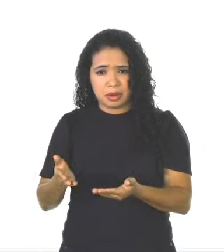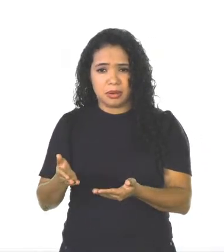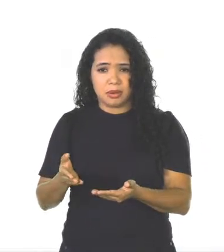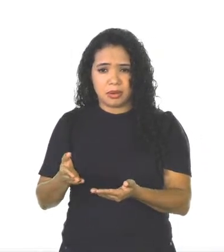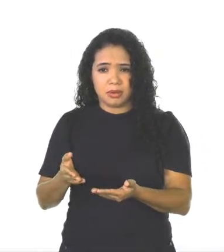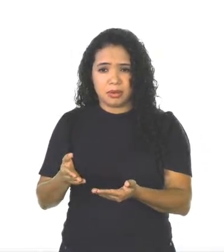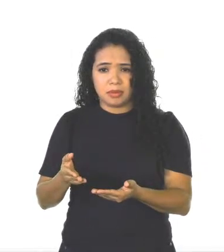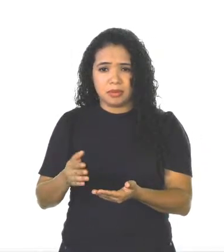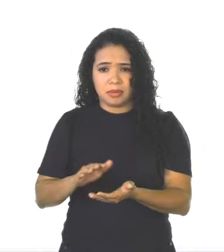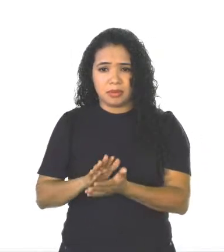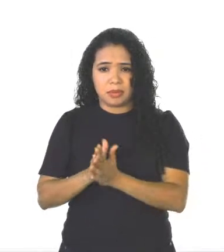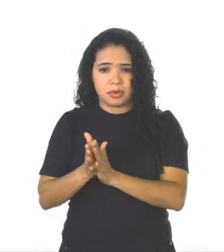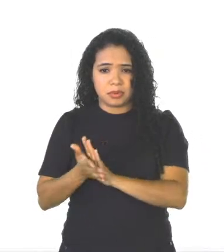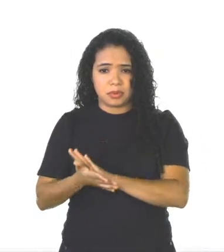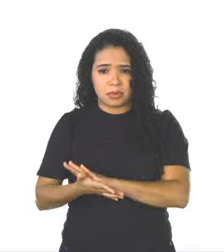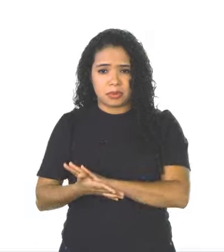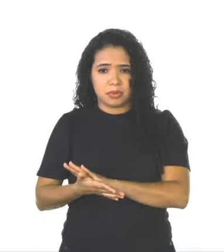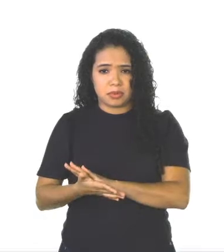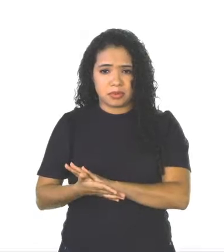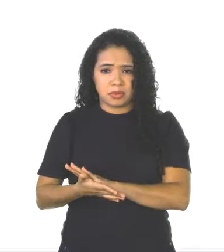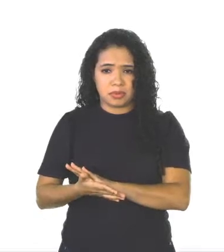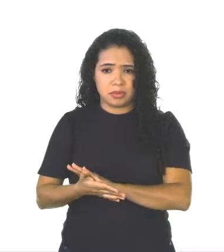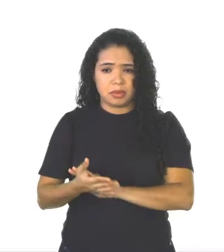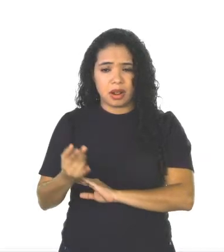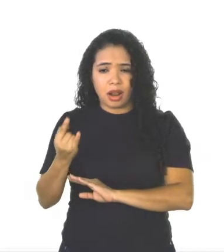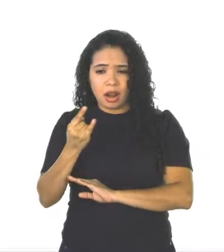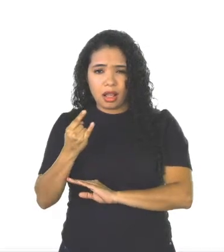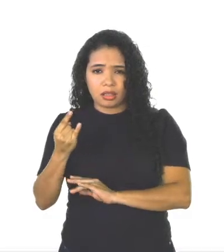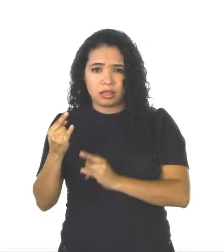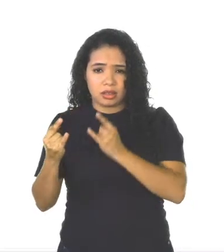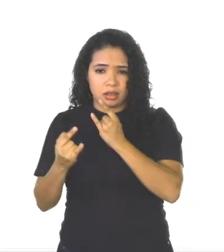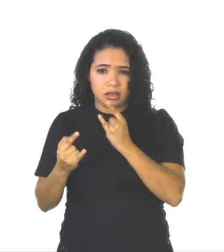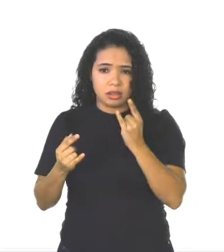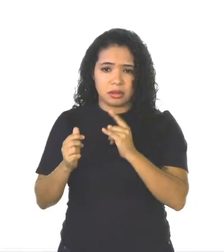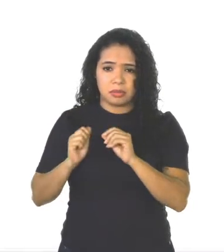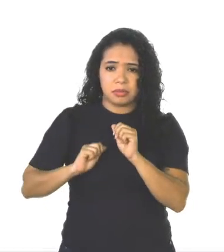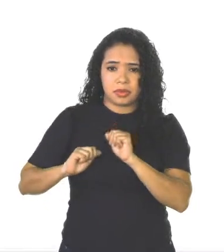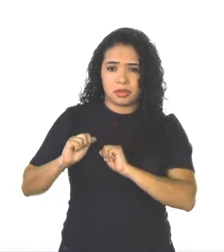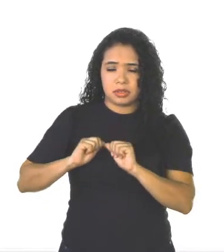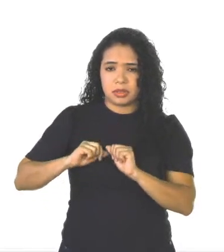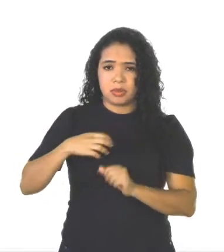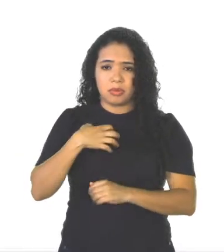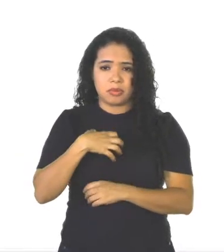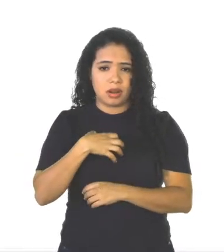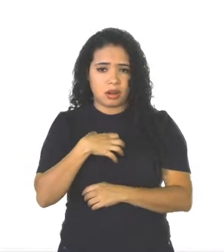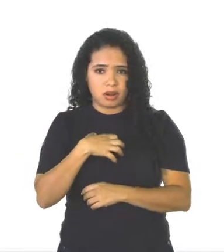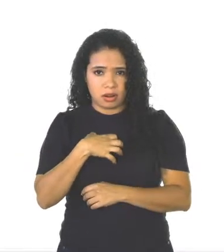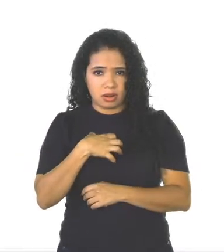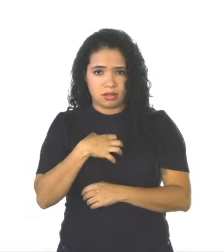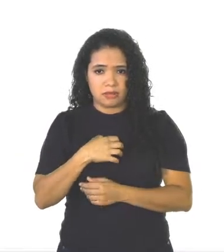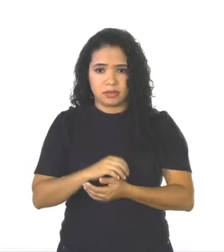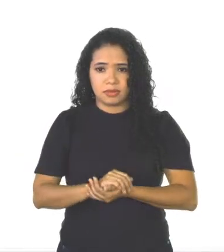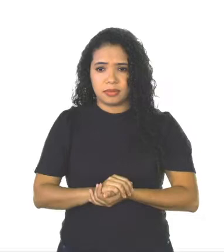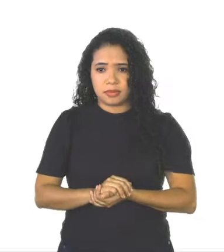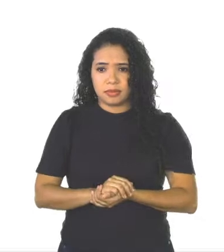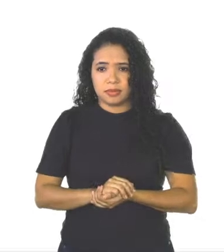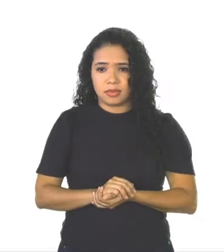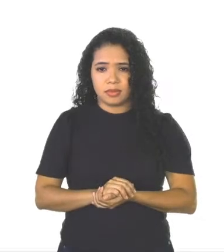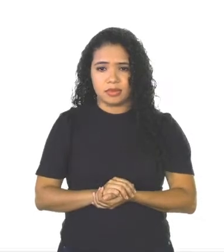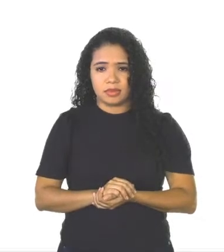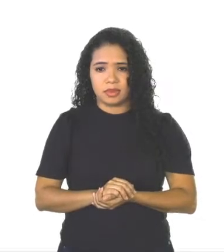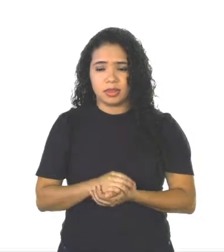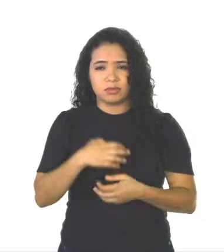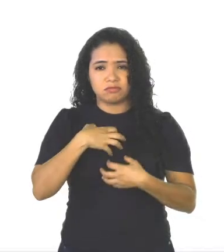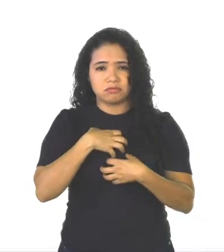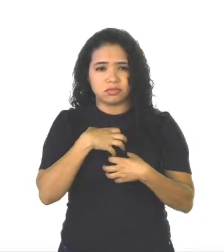portanto, pautada pelo preconceito, pela atração, pela paixão e pela raiva.